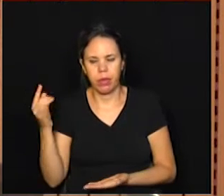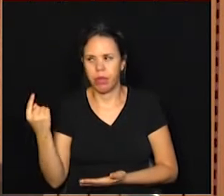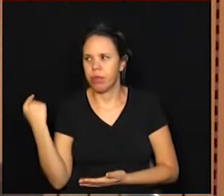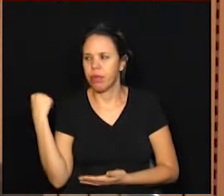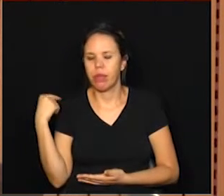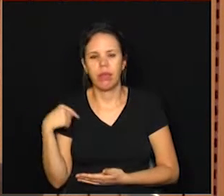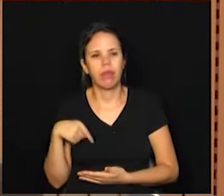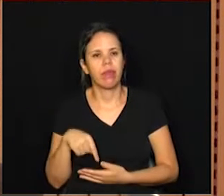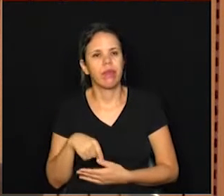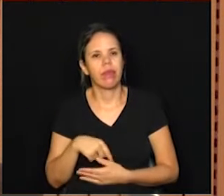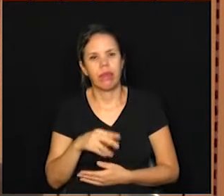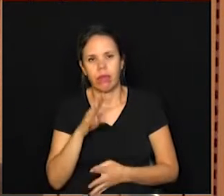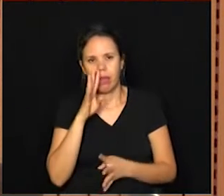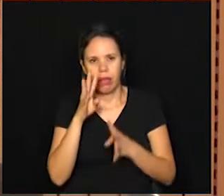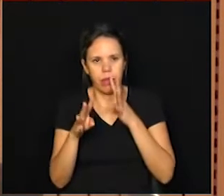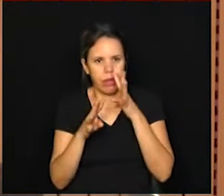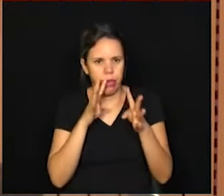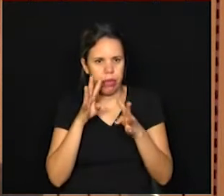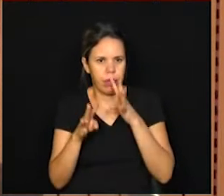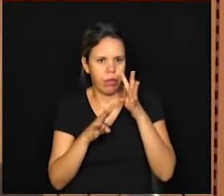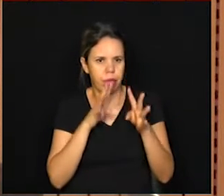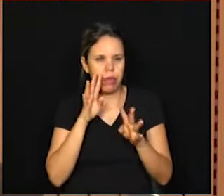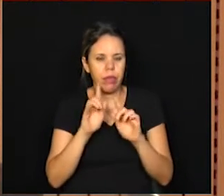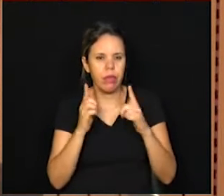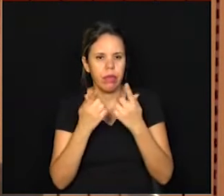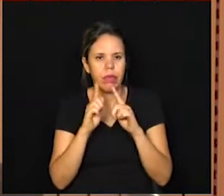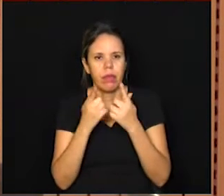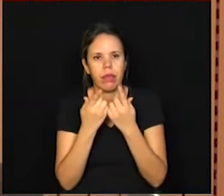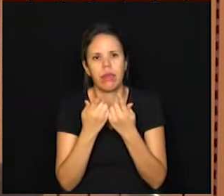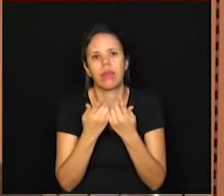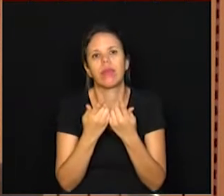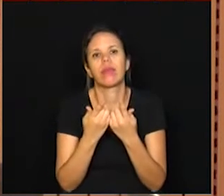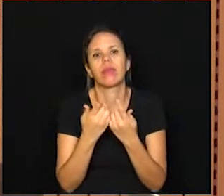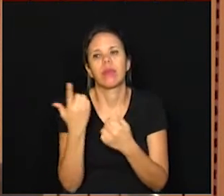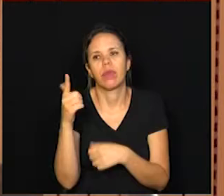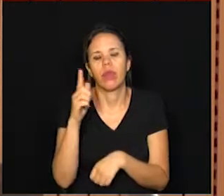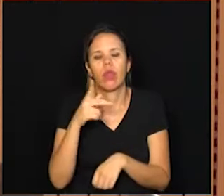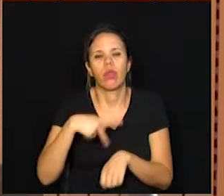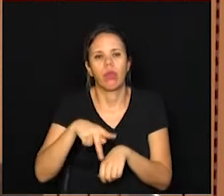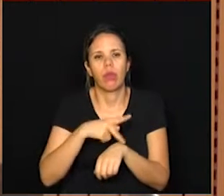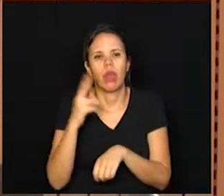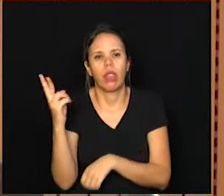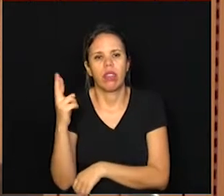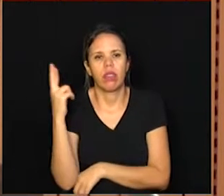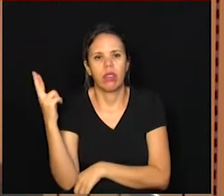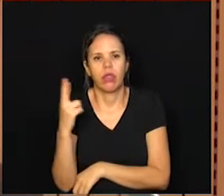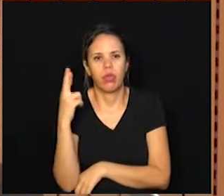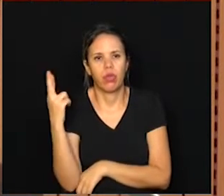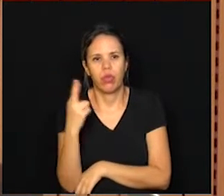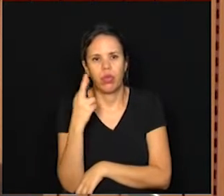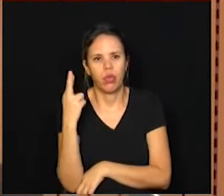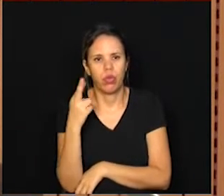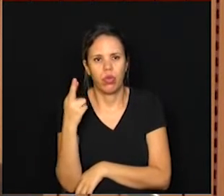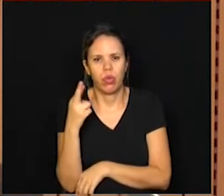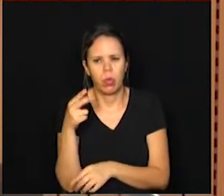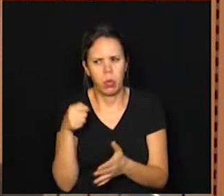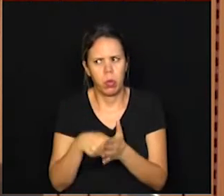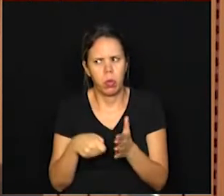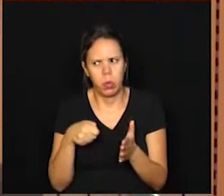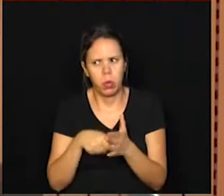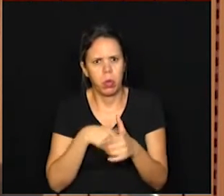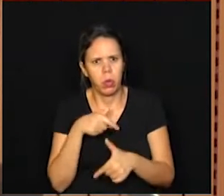que acusações de que grupos da Rússia eram dedicados a se infiltrarem